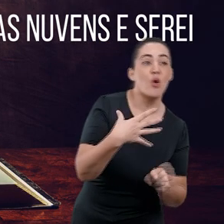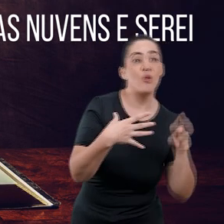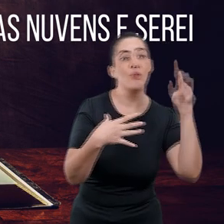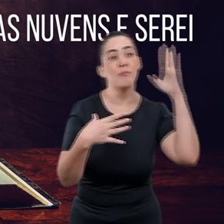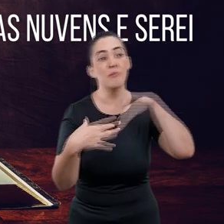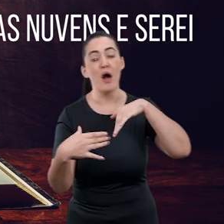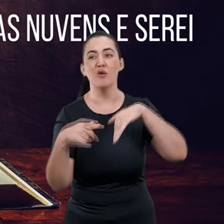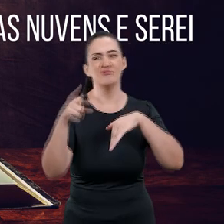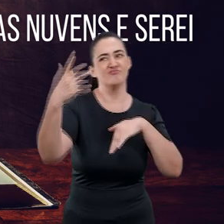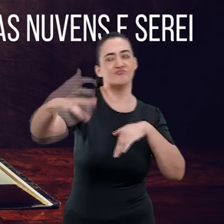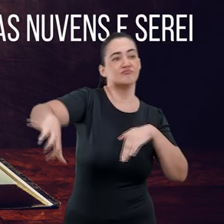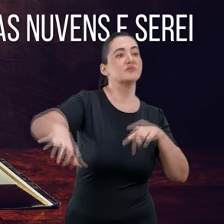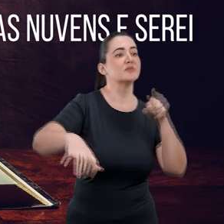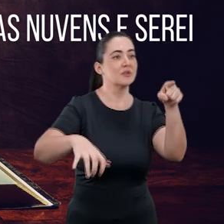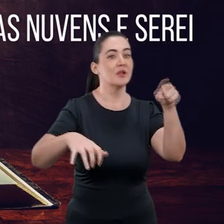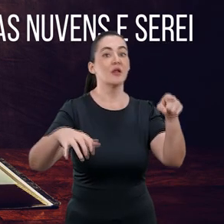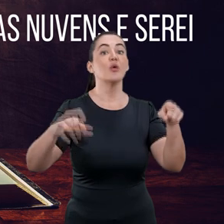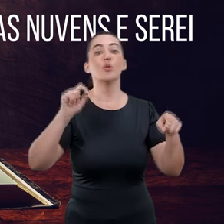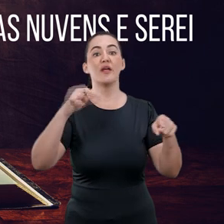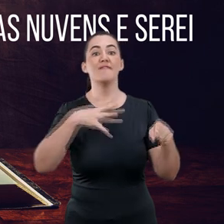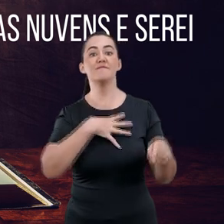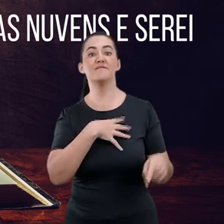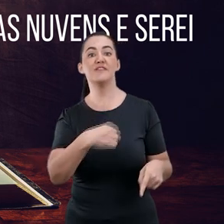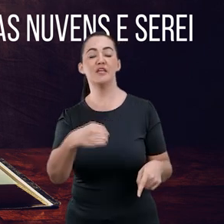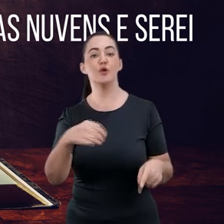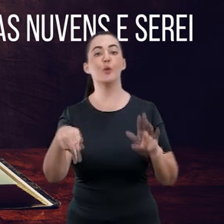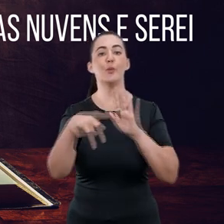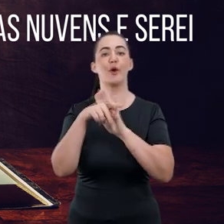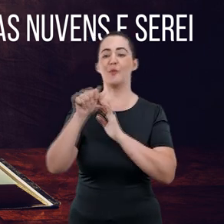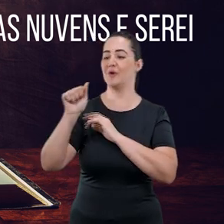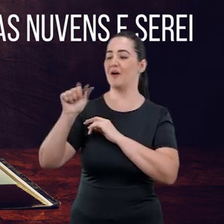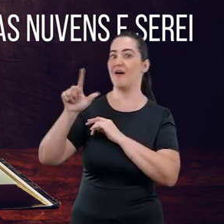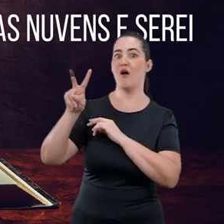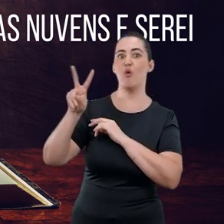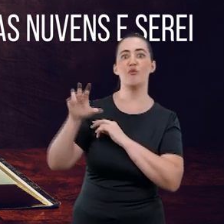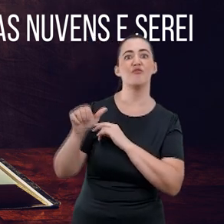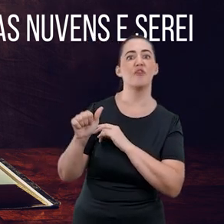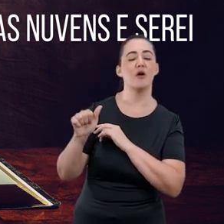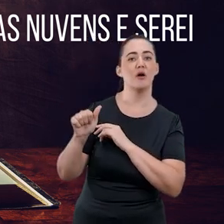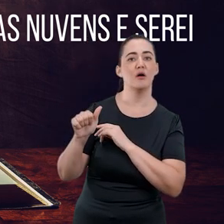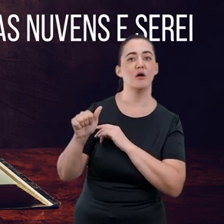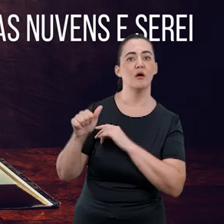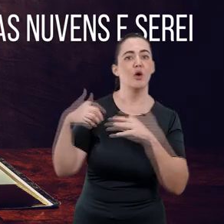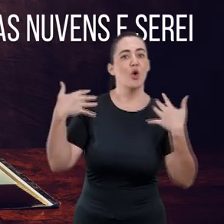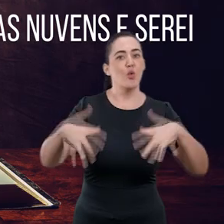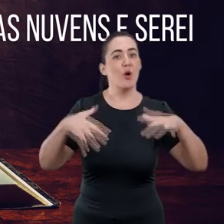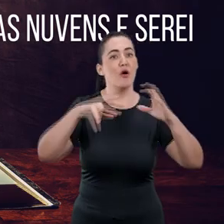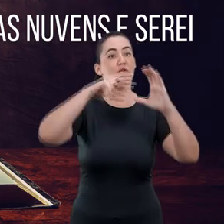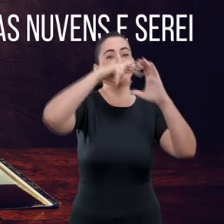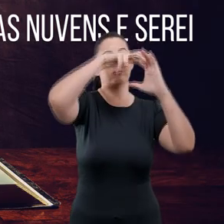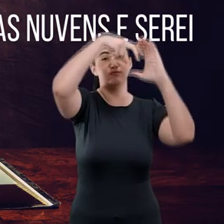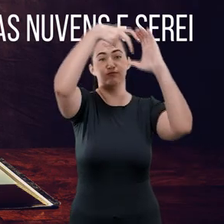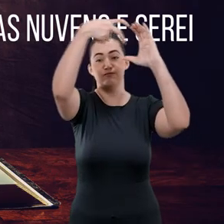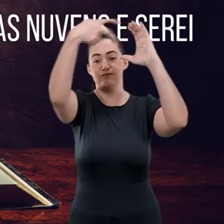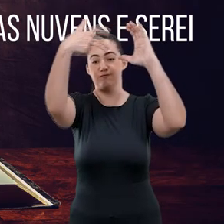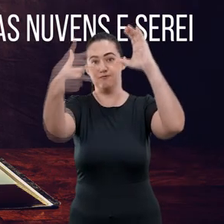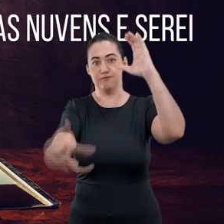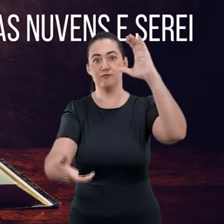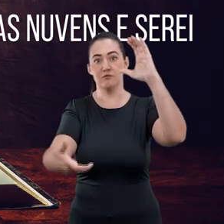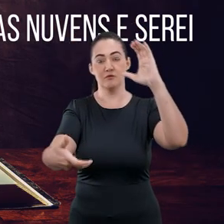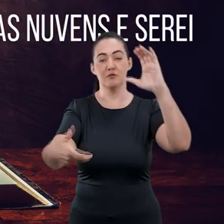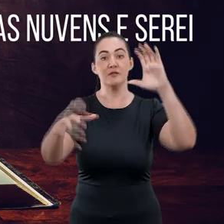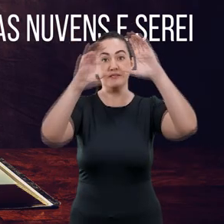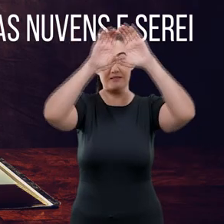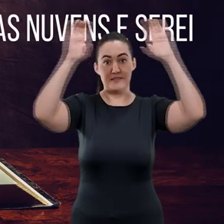de filho da alva. Veja como você foi lançado por terra. Você que debilitava as nações, você